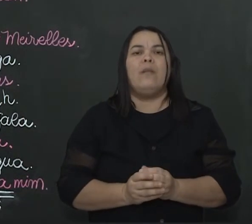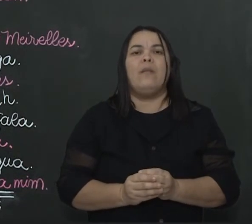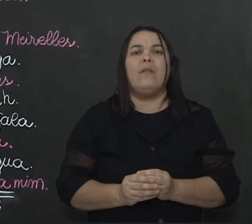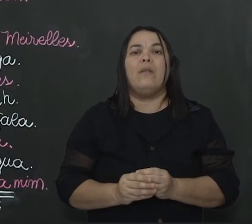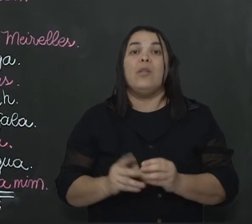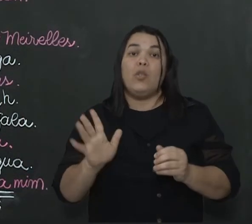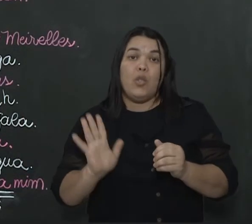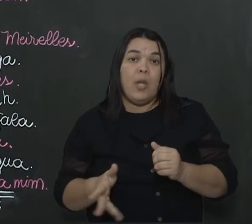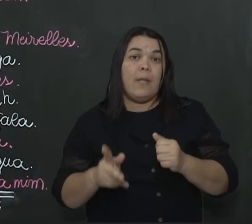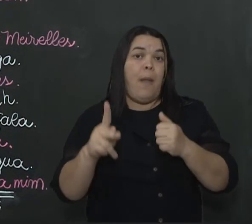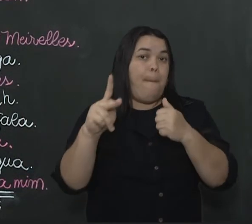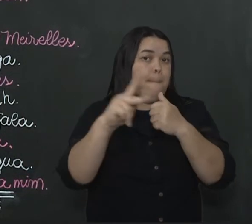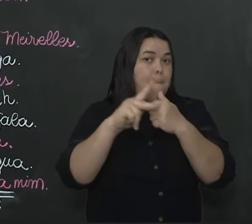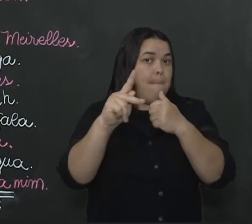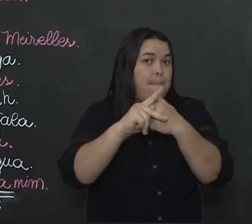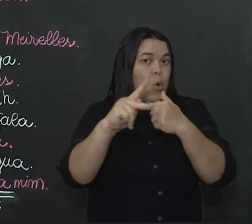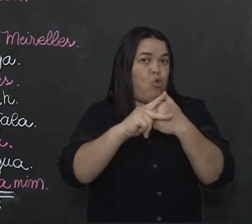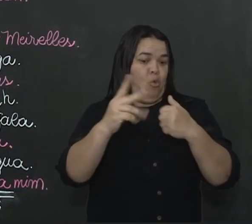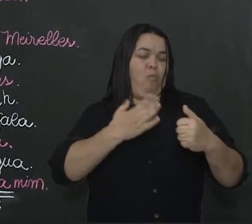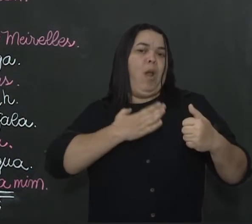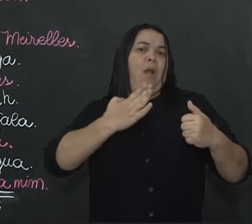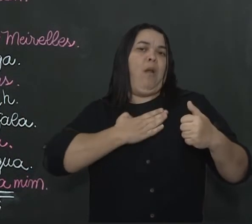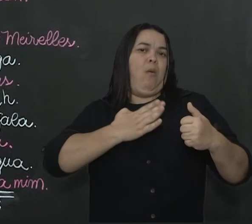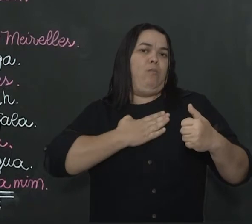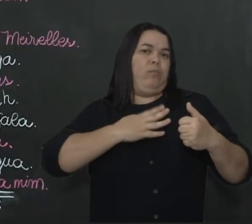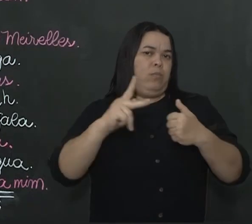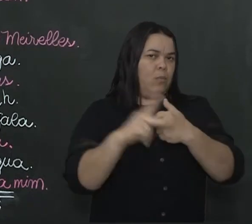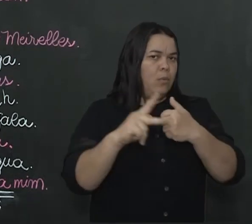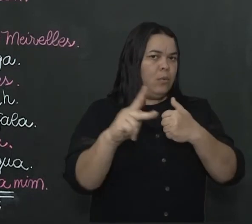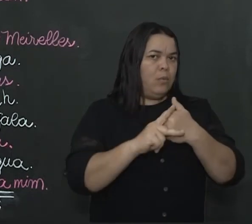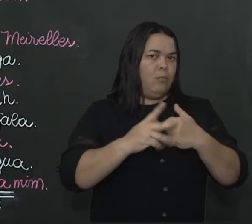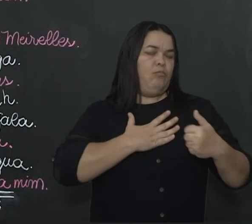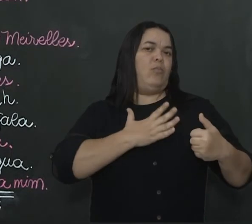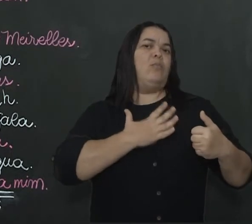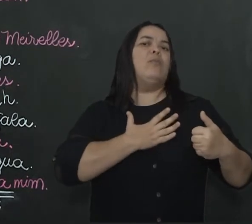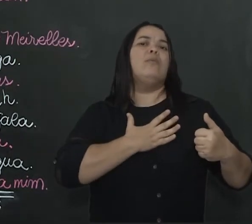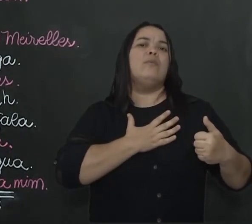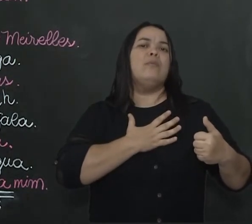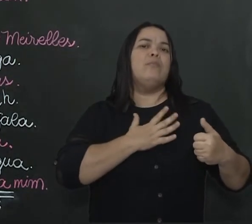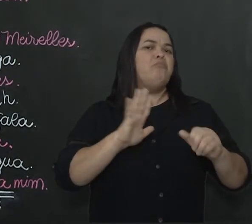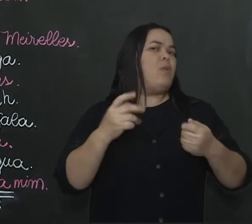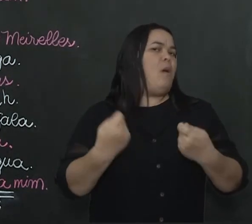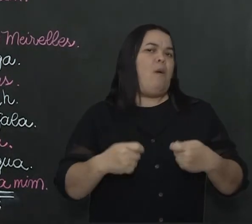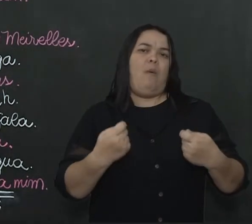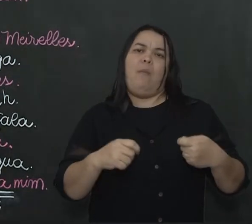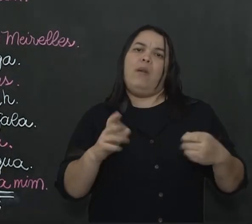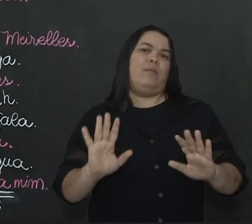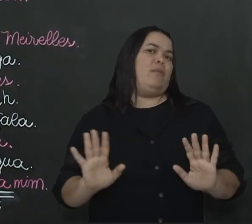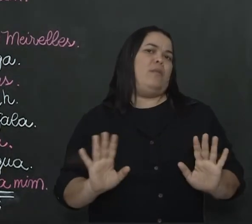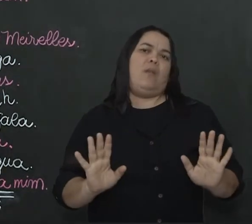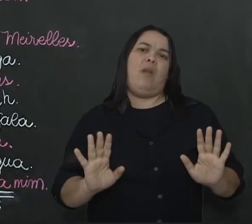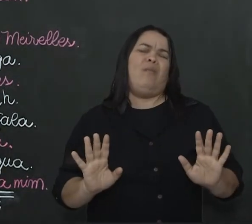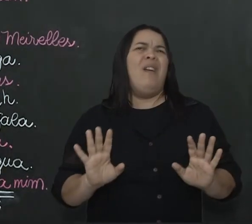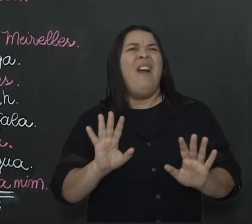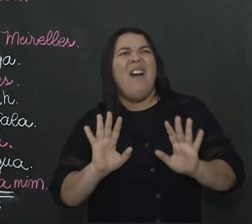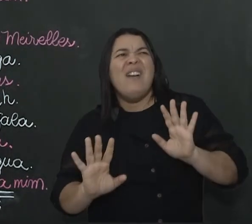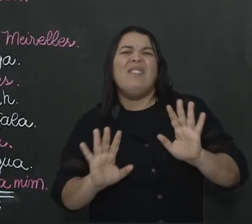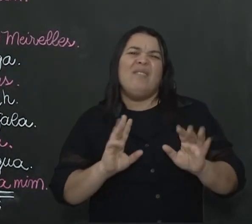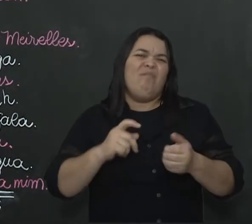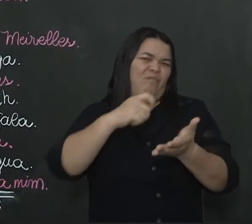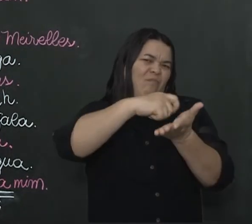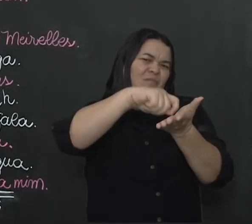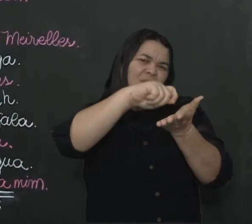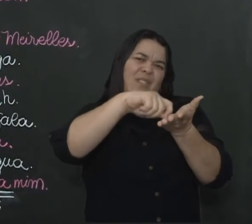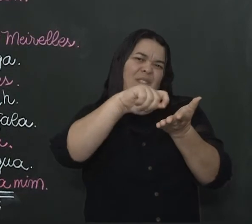um pronome possessivo determinando o substantivo aluna, o artigo ele não é necessário. Você pode colocar,